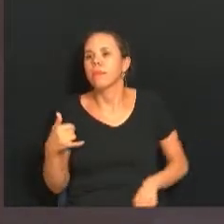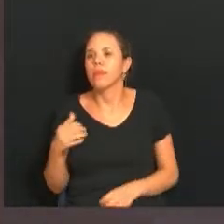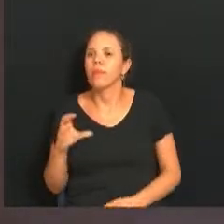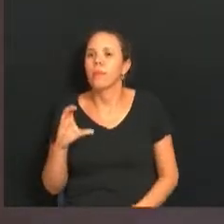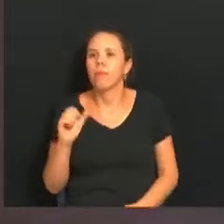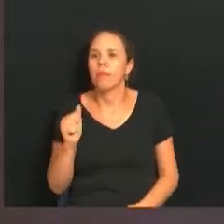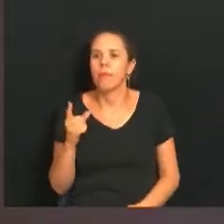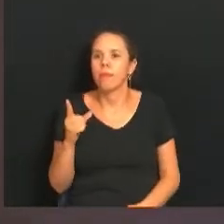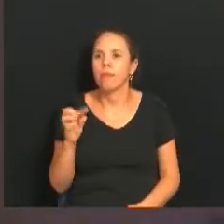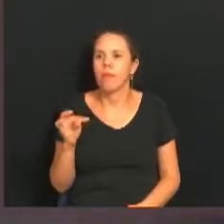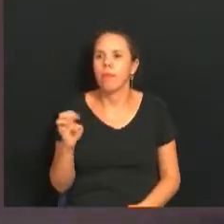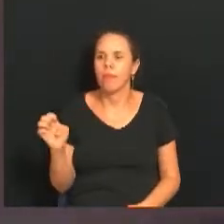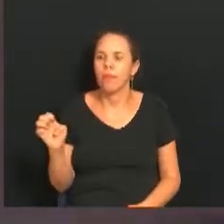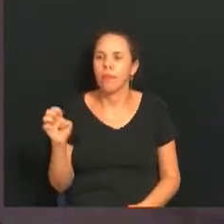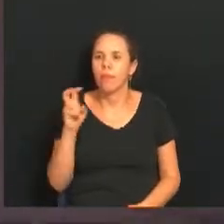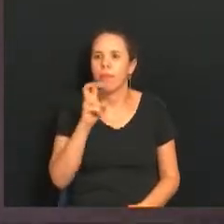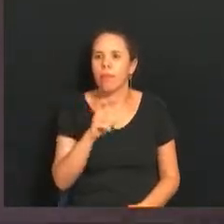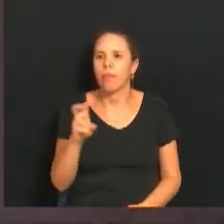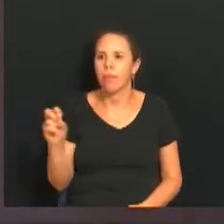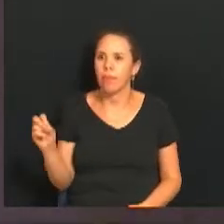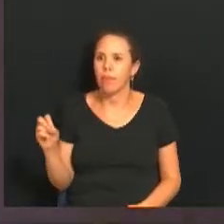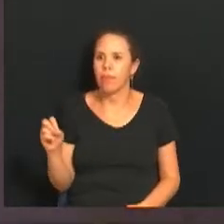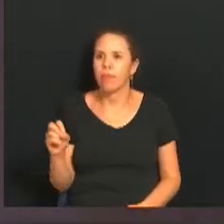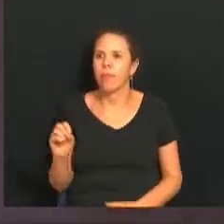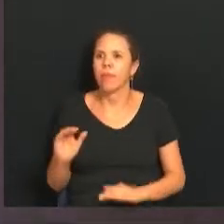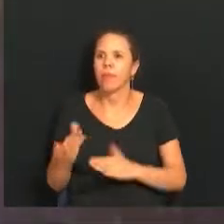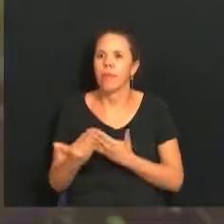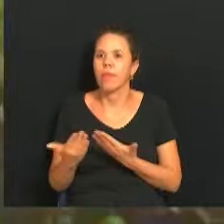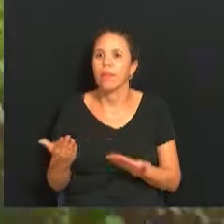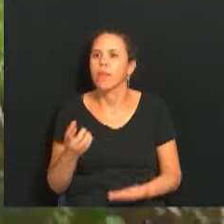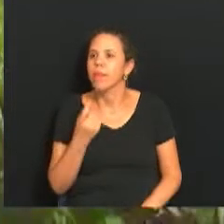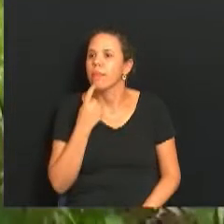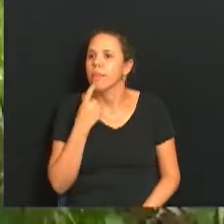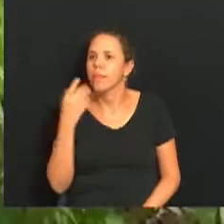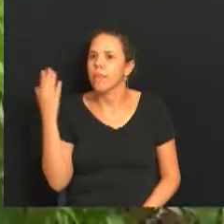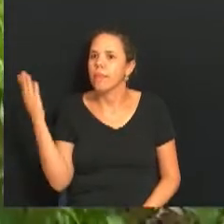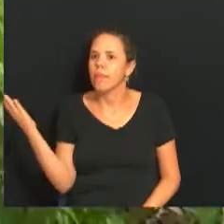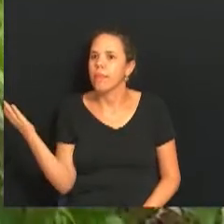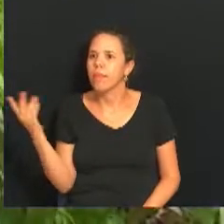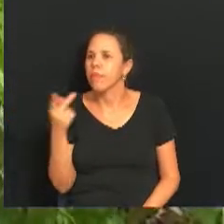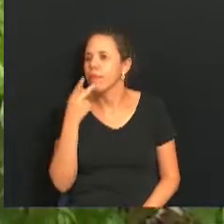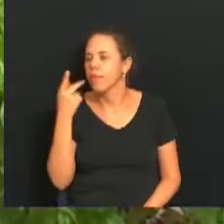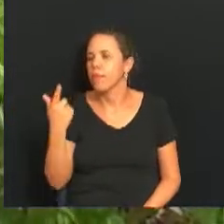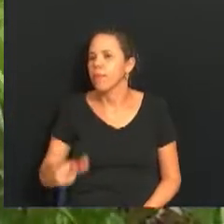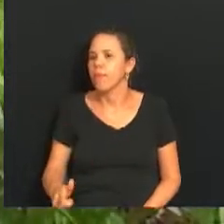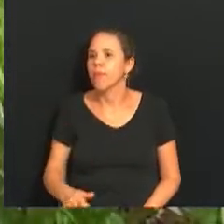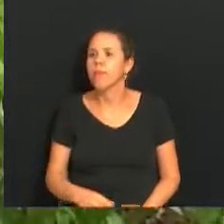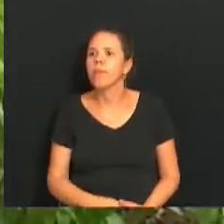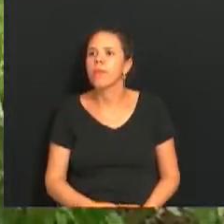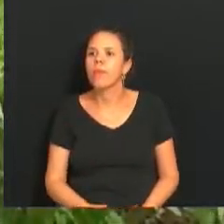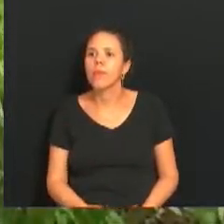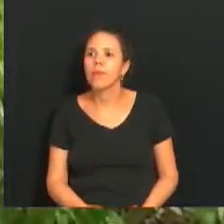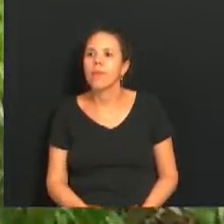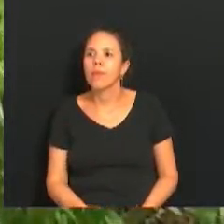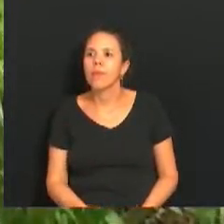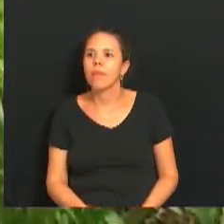Teixeira, 550, Vila Teixeira, Campinas. Fala de novo aí, Paraná. Cadete João